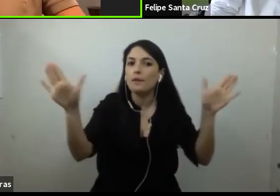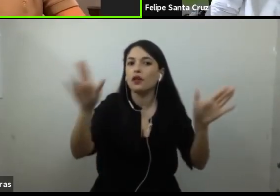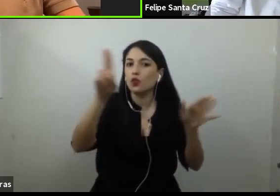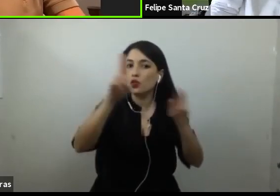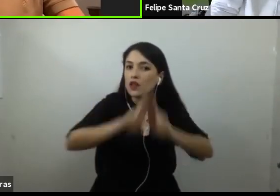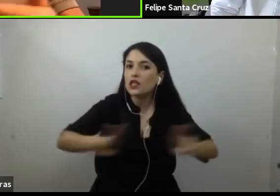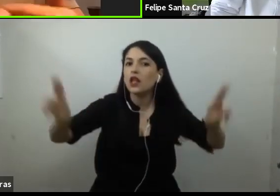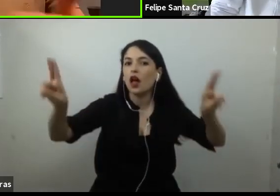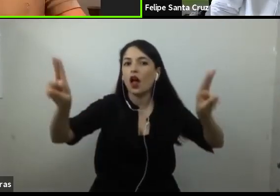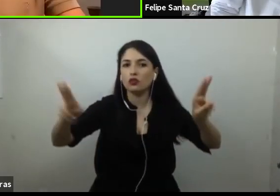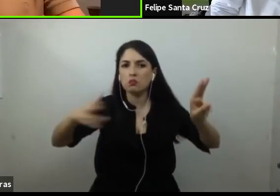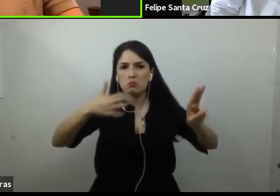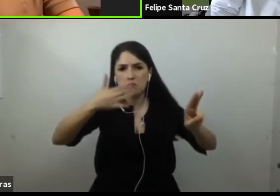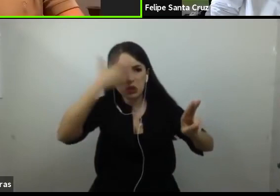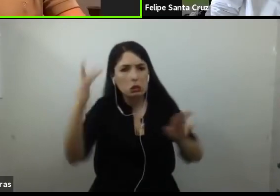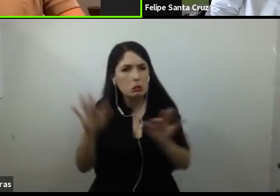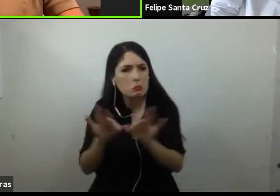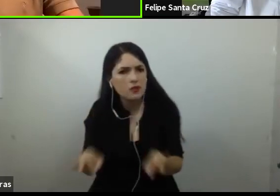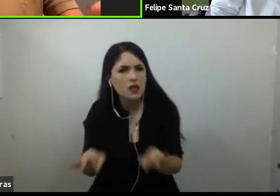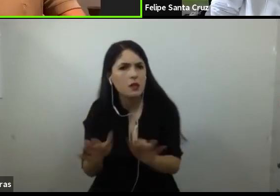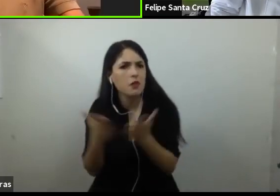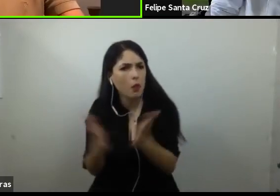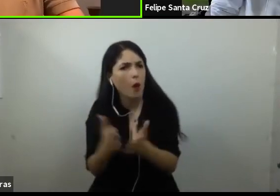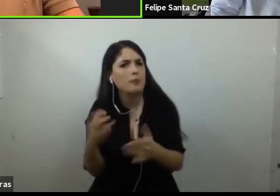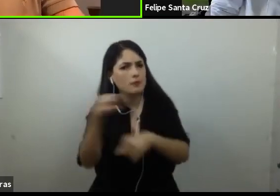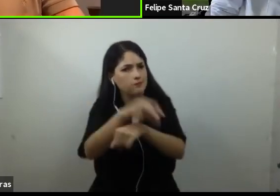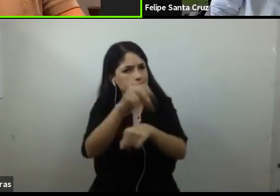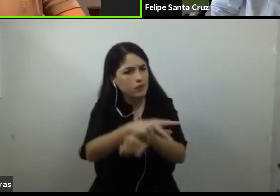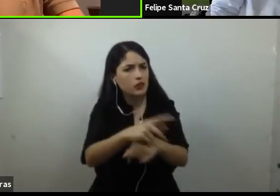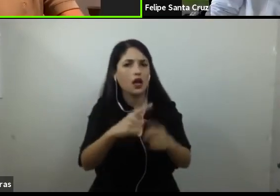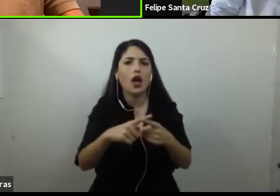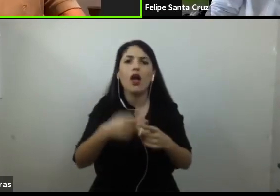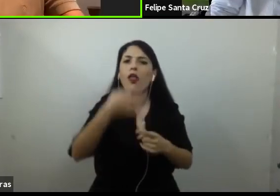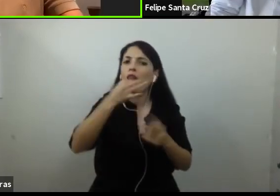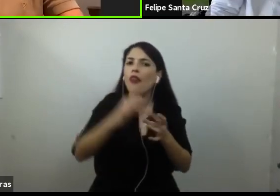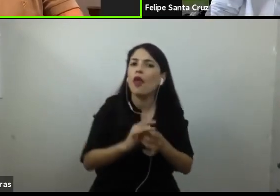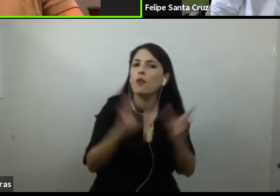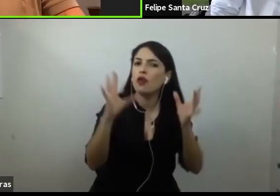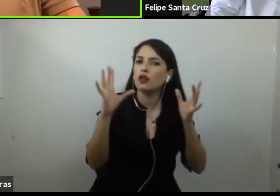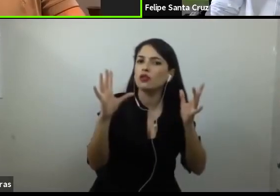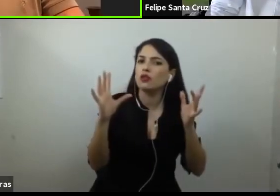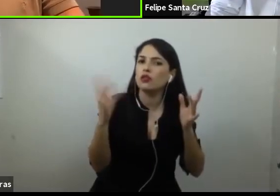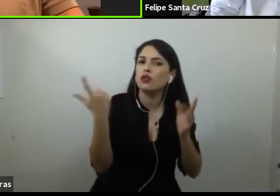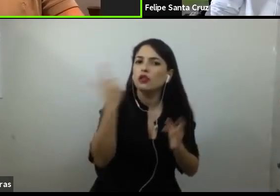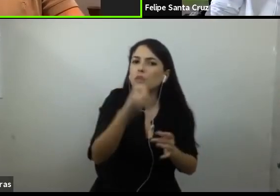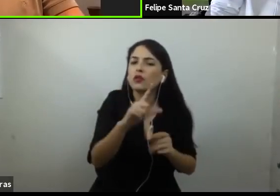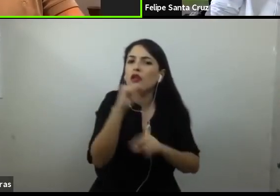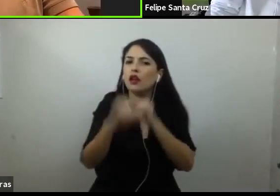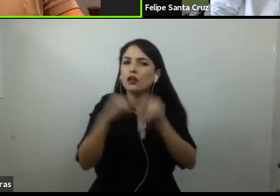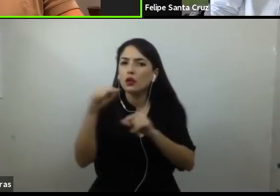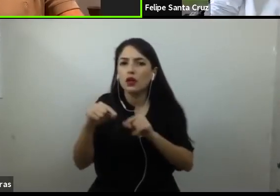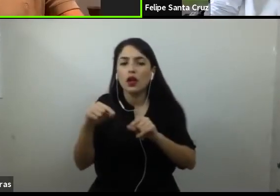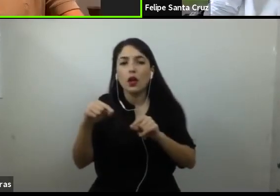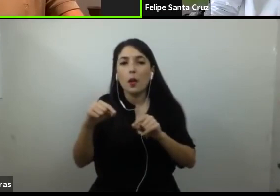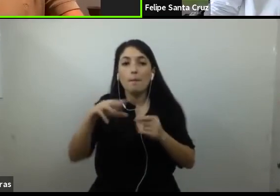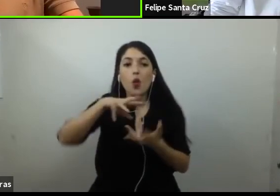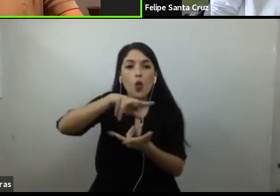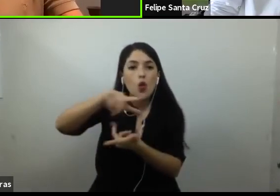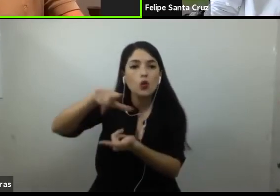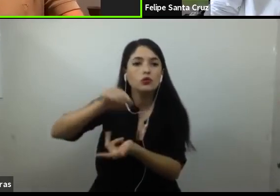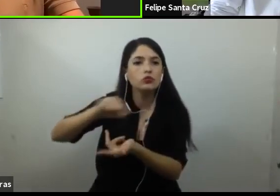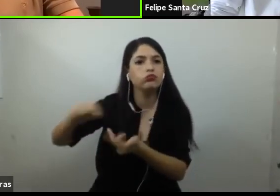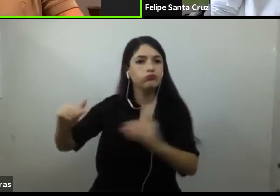trabalhador, da democracia que tem uma diplomacia altiva frente ao mundo, que não